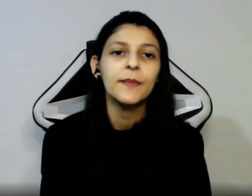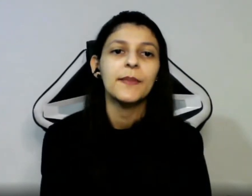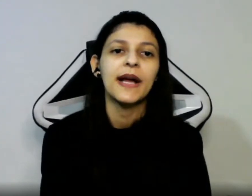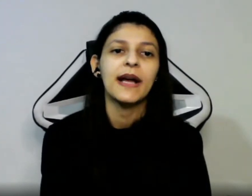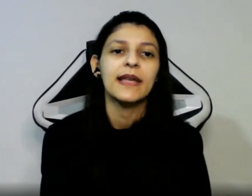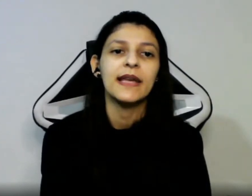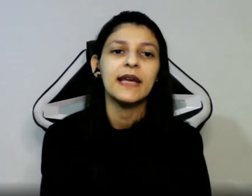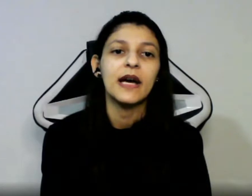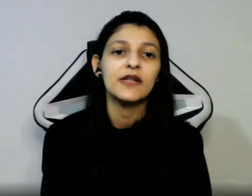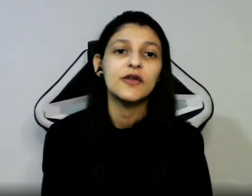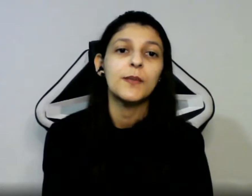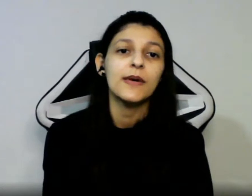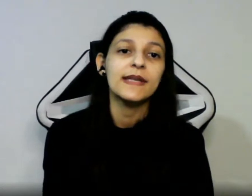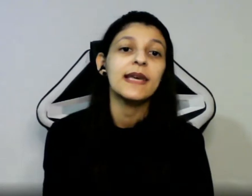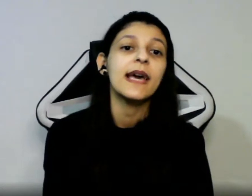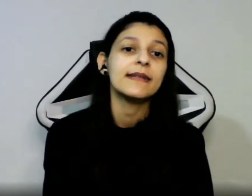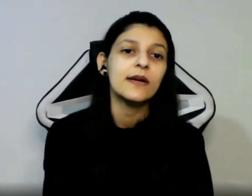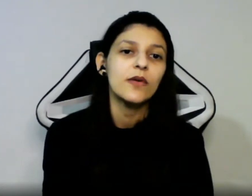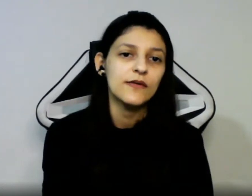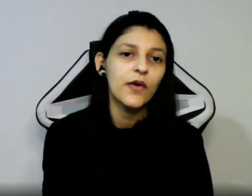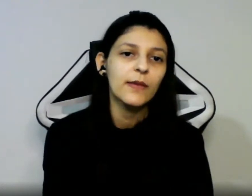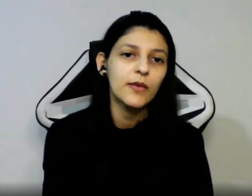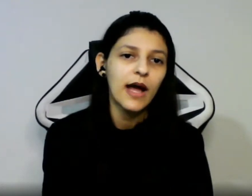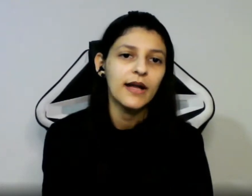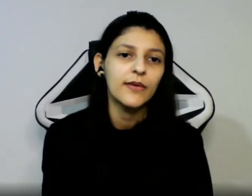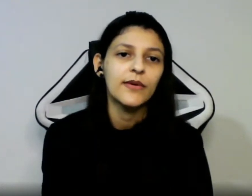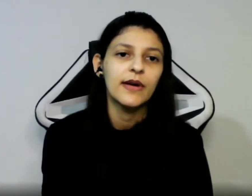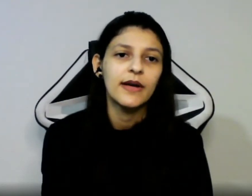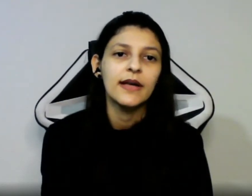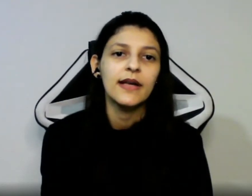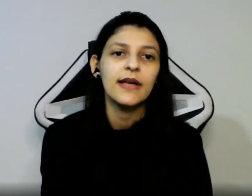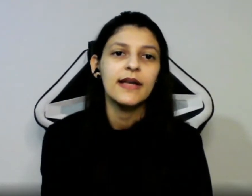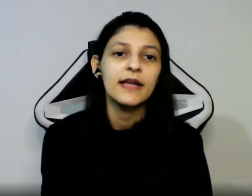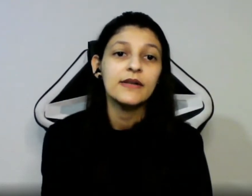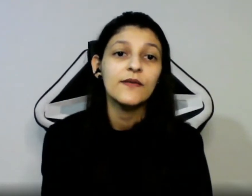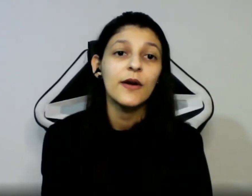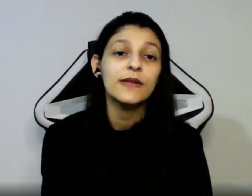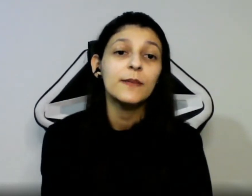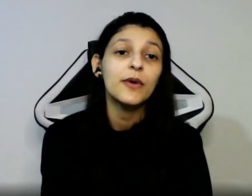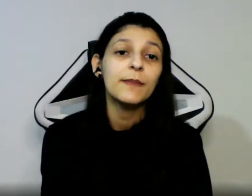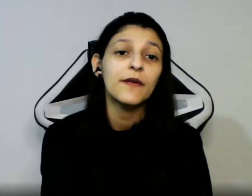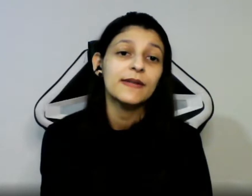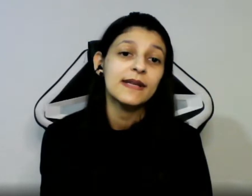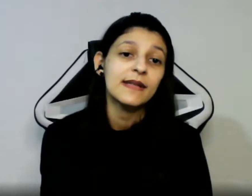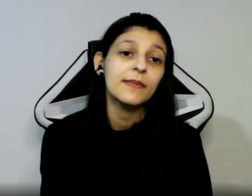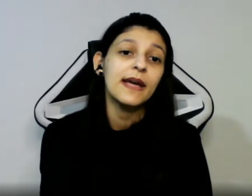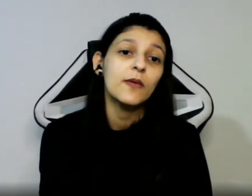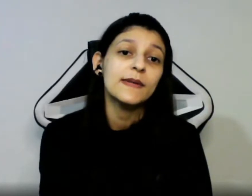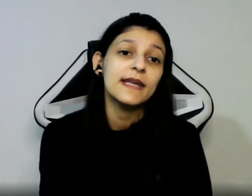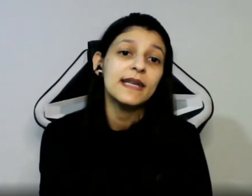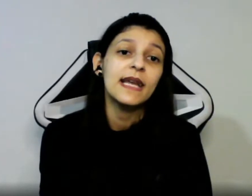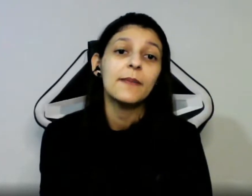contribui para que a gente possa enriquecer o nosso vocabulário. E isso vai contribuir para vocês